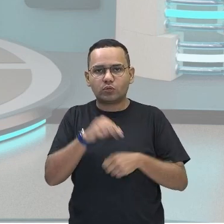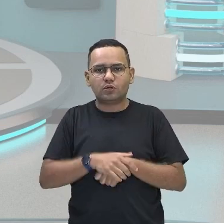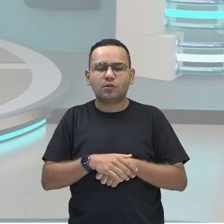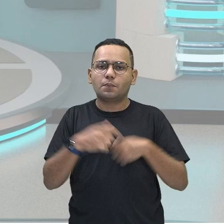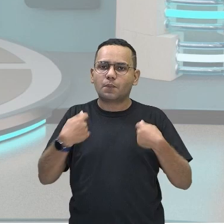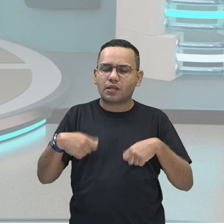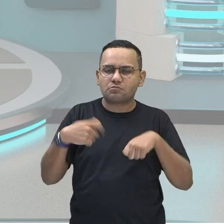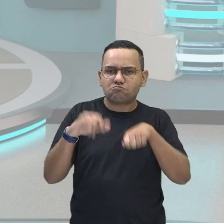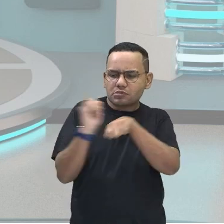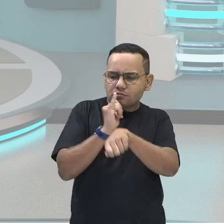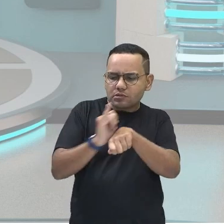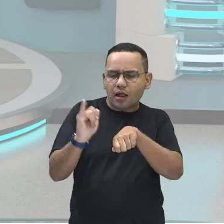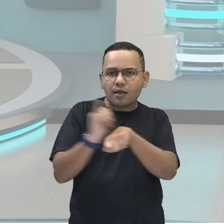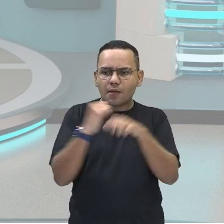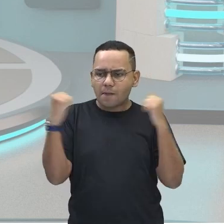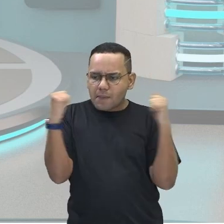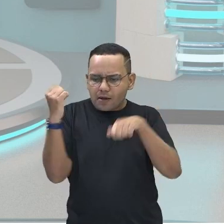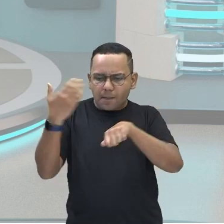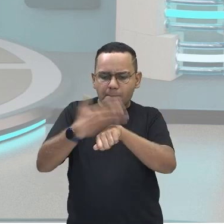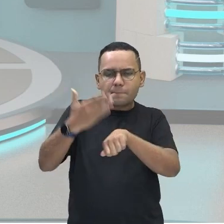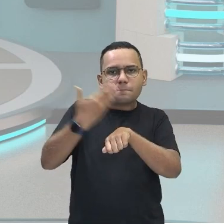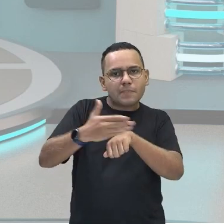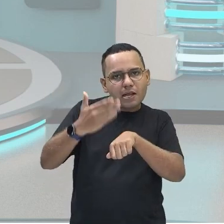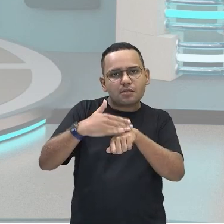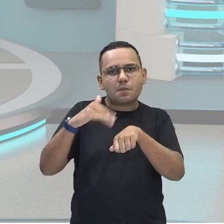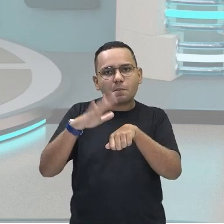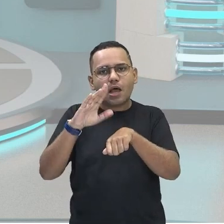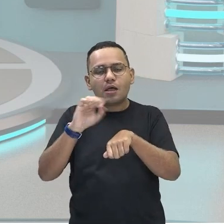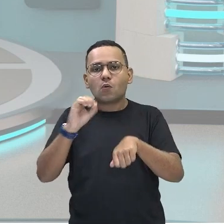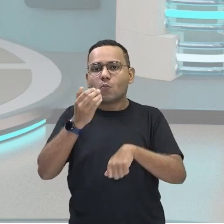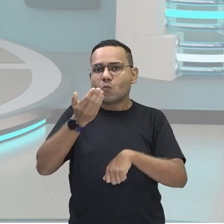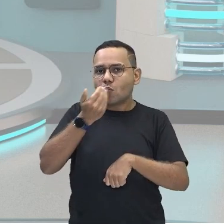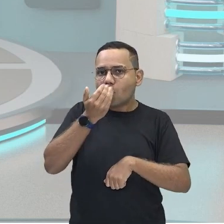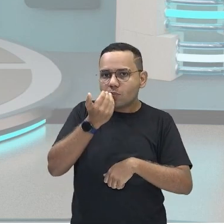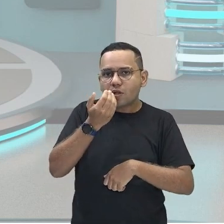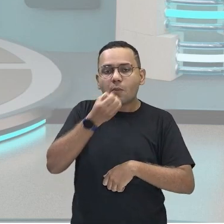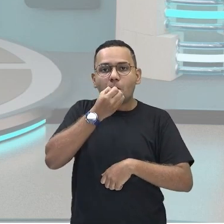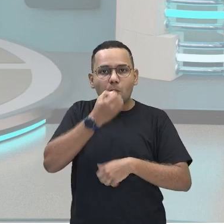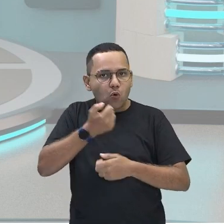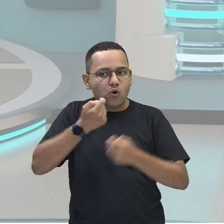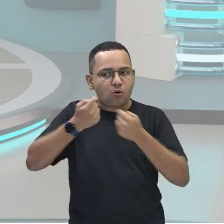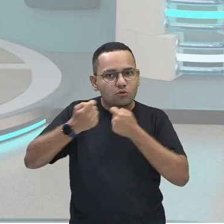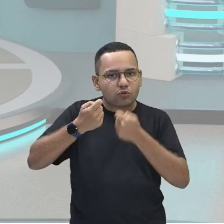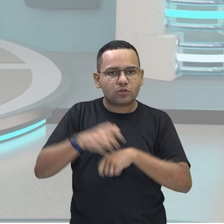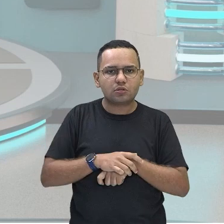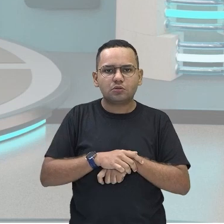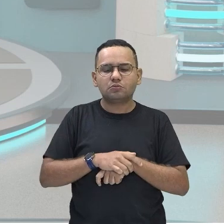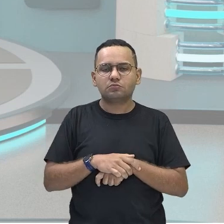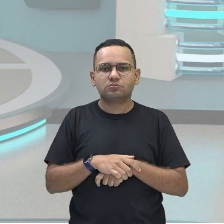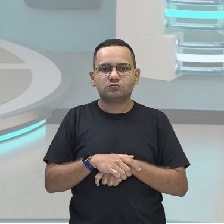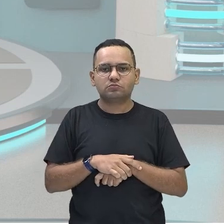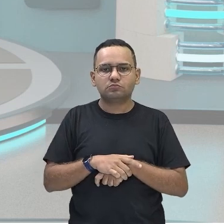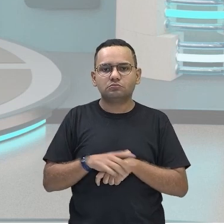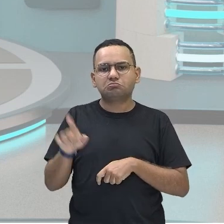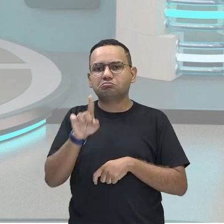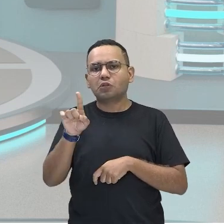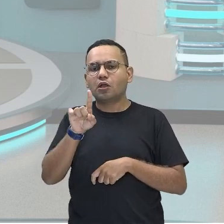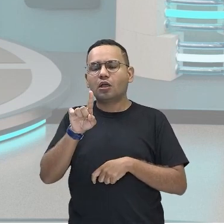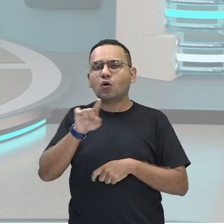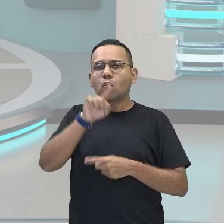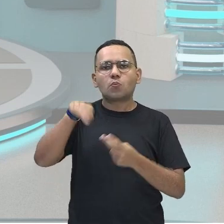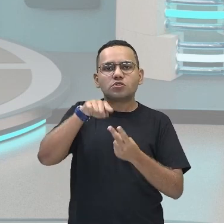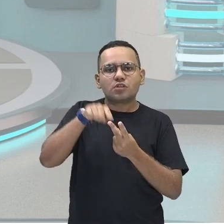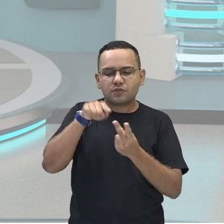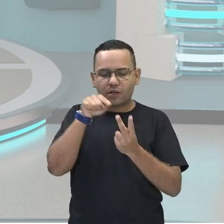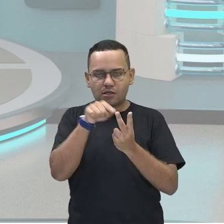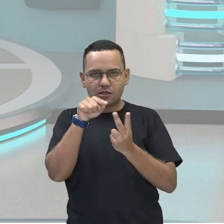treinos uma alimentação melhor não porque eu quero virar um endomorfo perdão um mesomorfo não porque eu